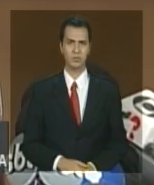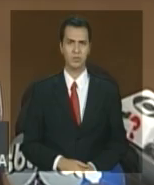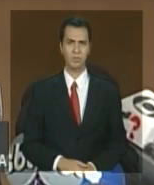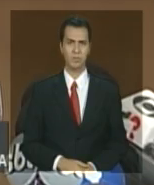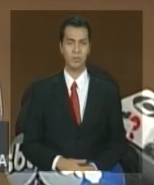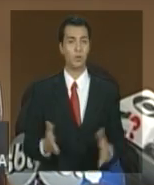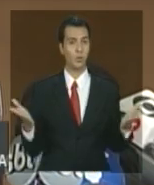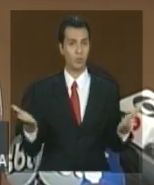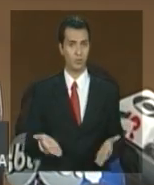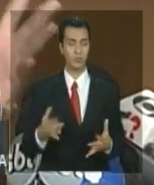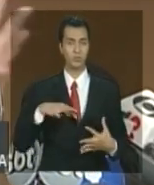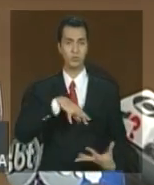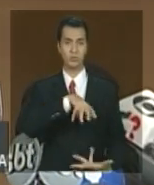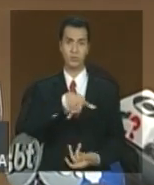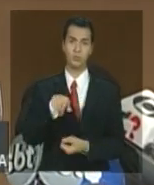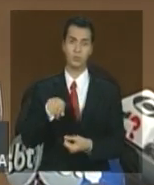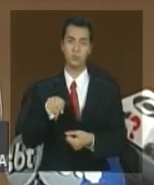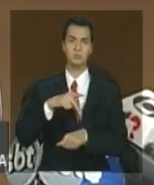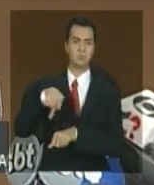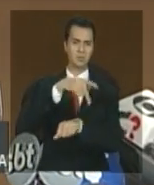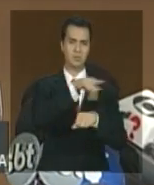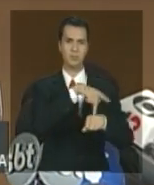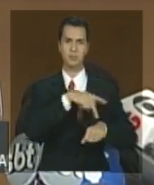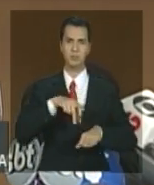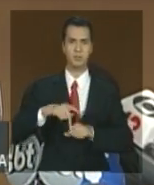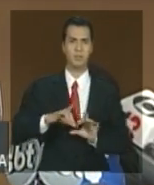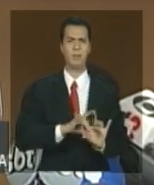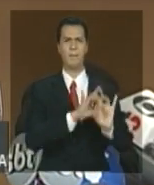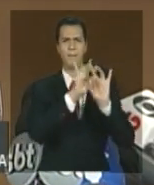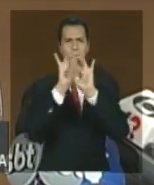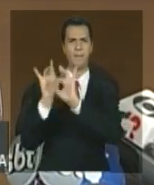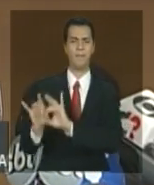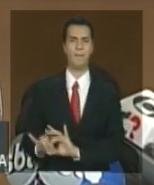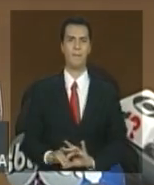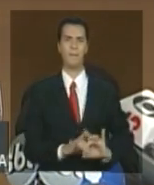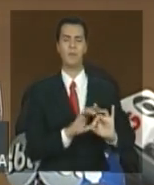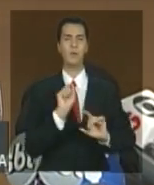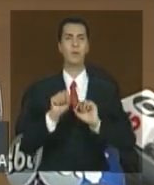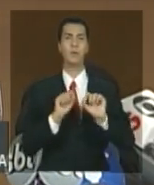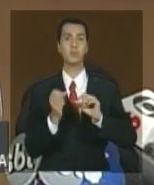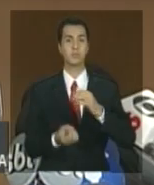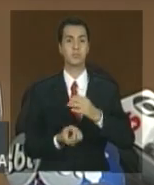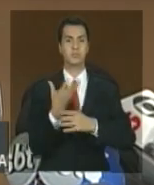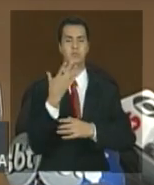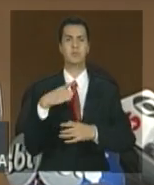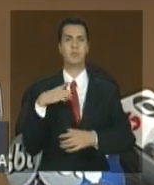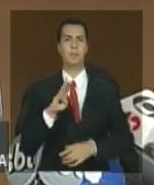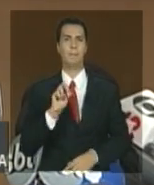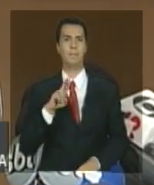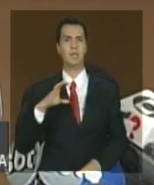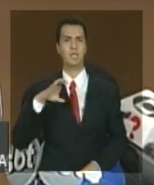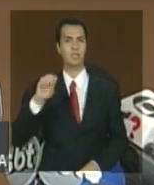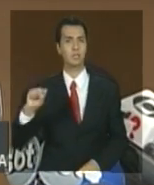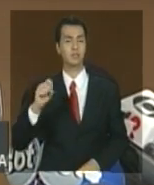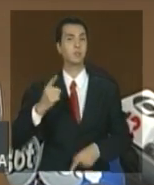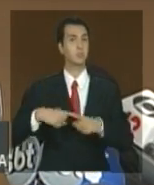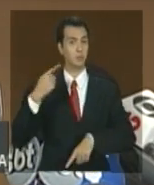Esse novo mundo que está surgindo é um mundo multilateral, né, em que várias surge os BRICS hoje, que